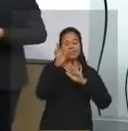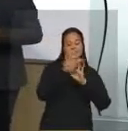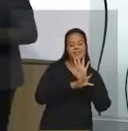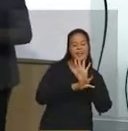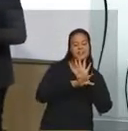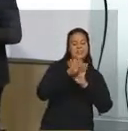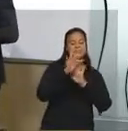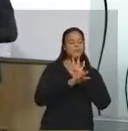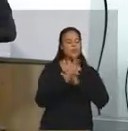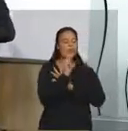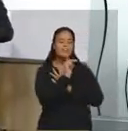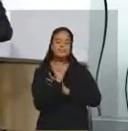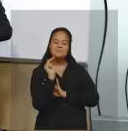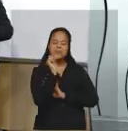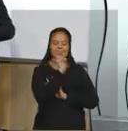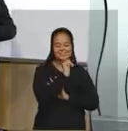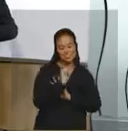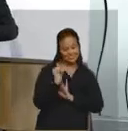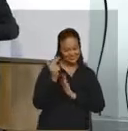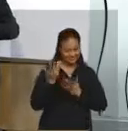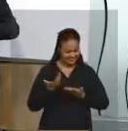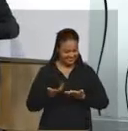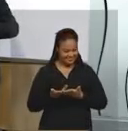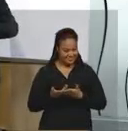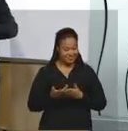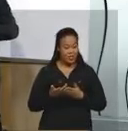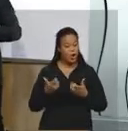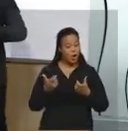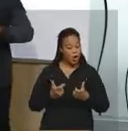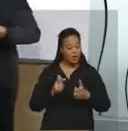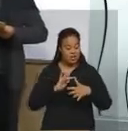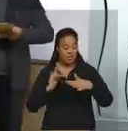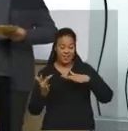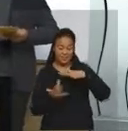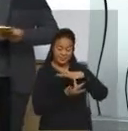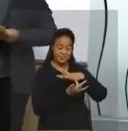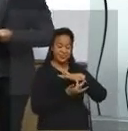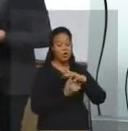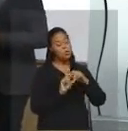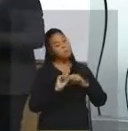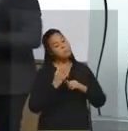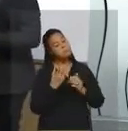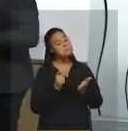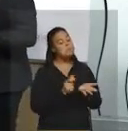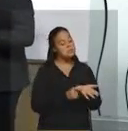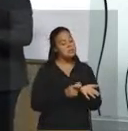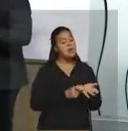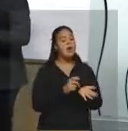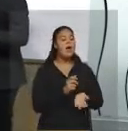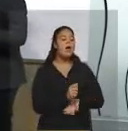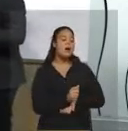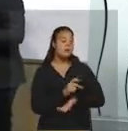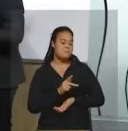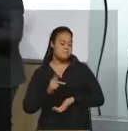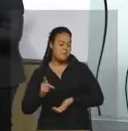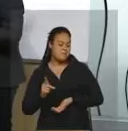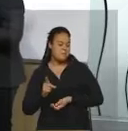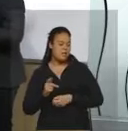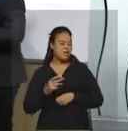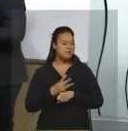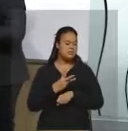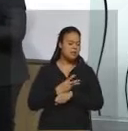aí presente em redes sociais ou aplicativos de comunicação